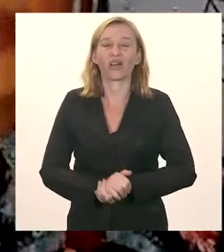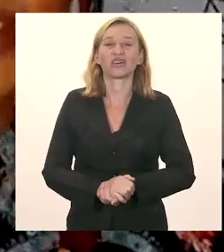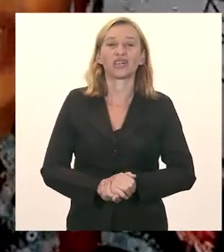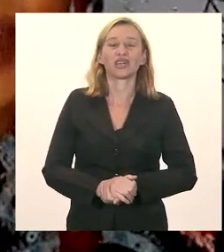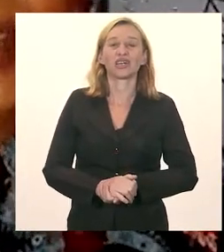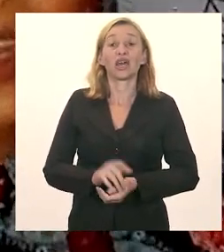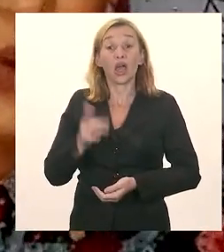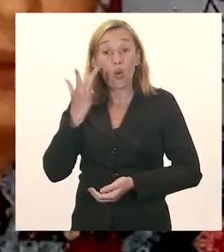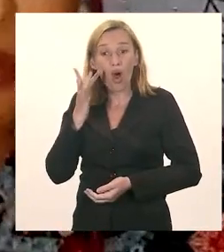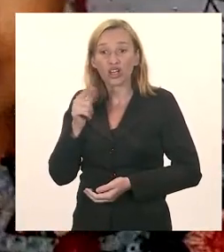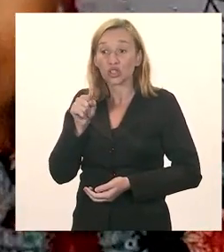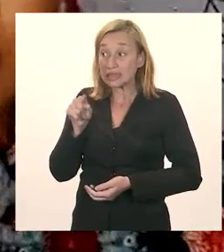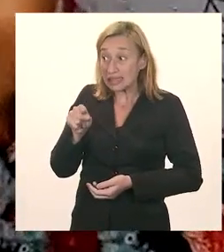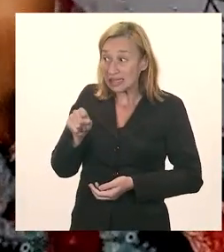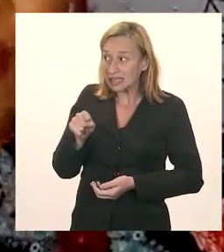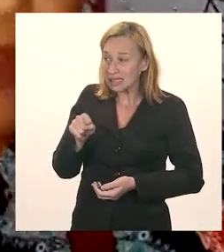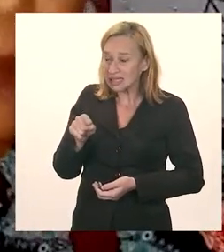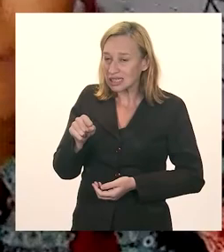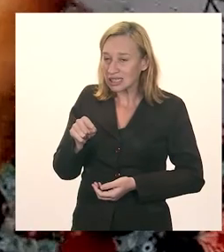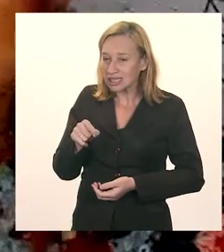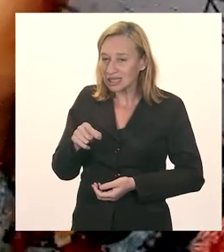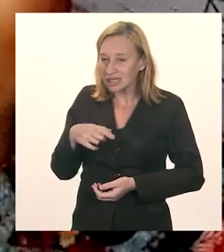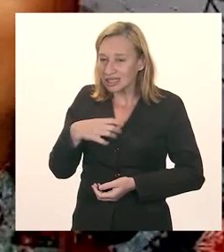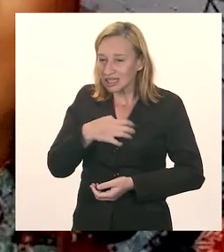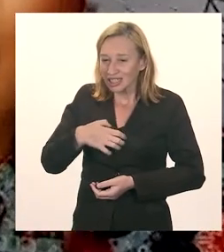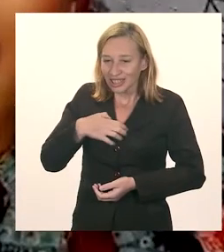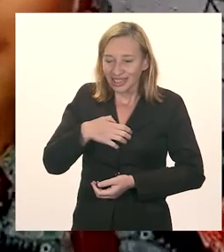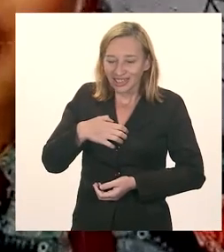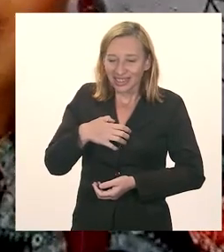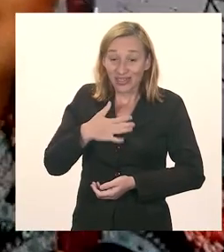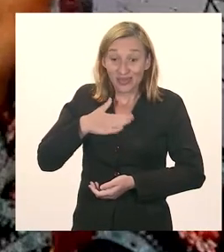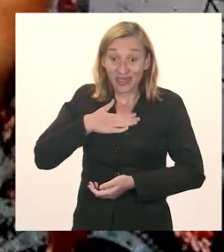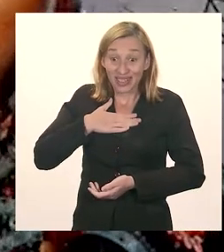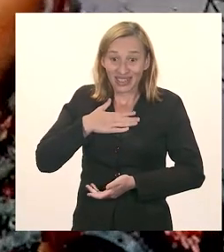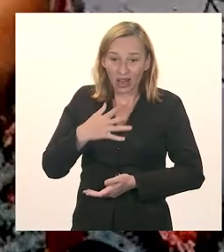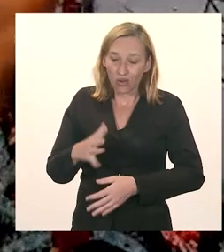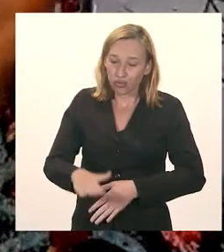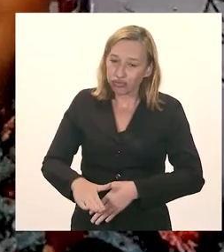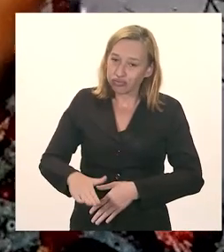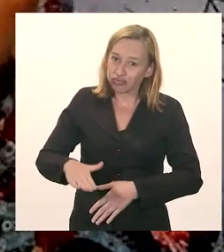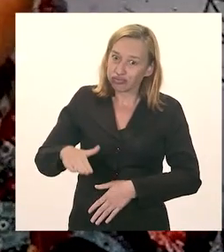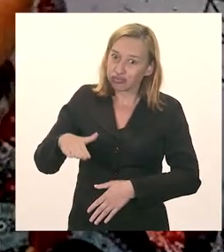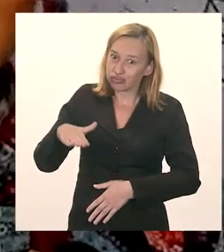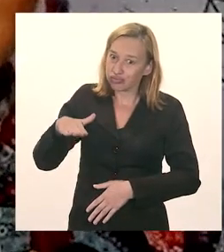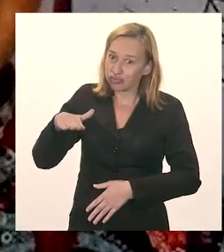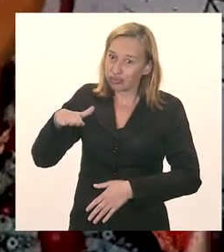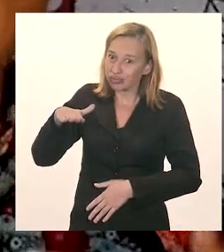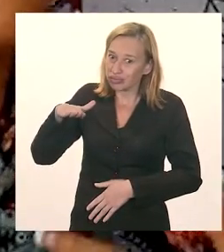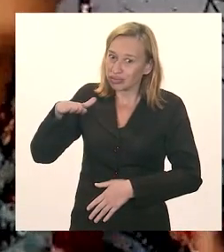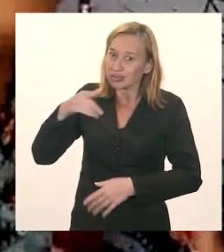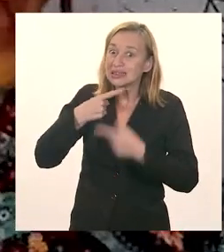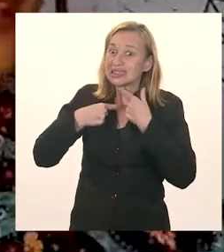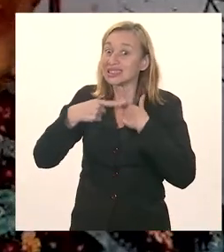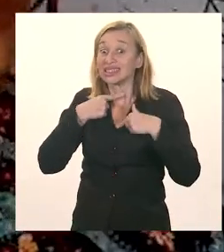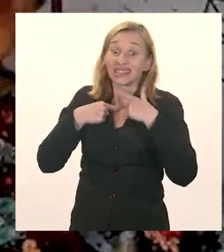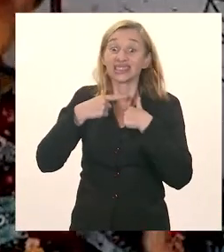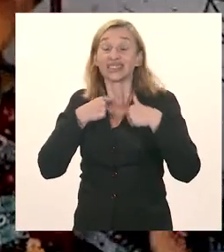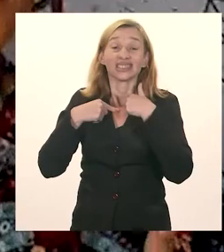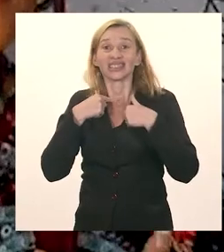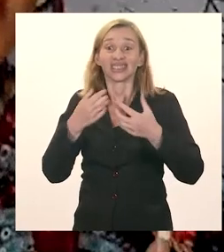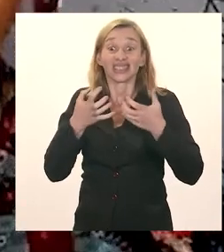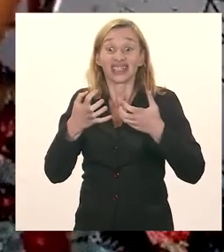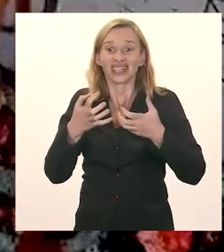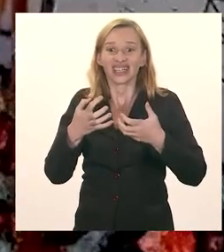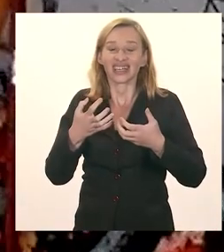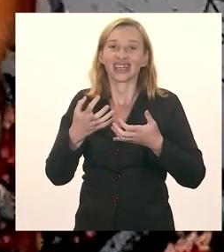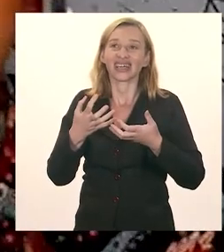assim, eu acho que aquilo mexeu comigo, porque eu fui crescendo e essa coisa